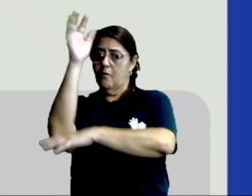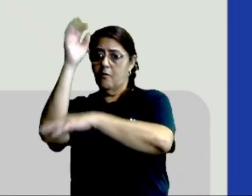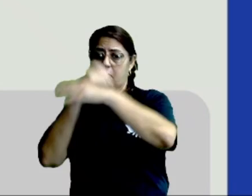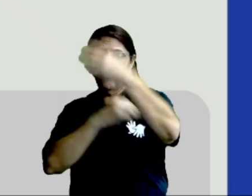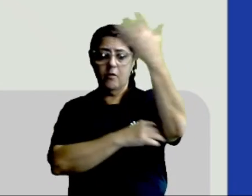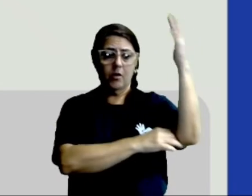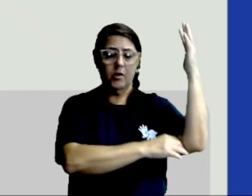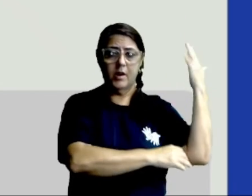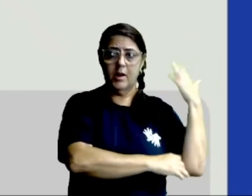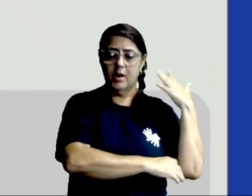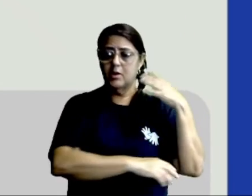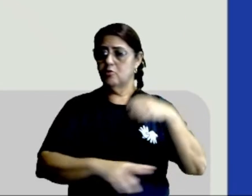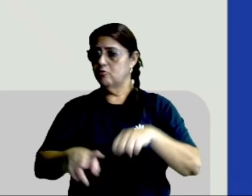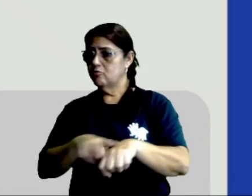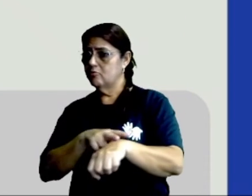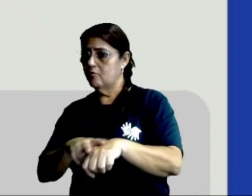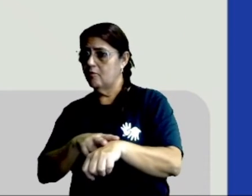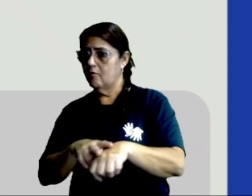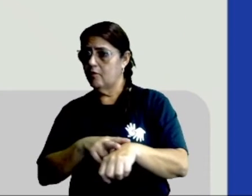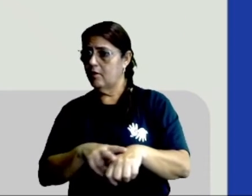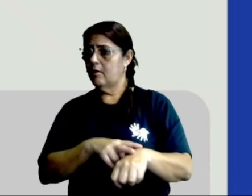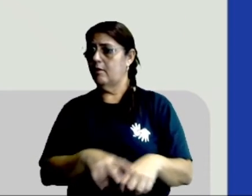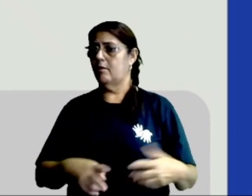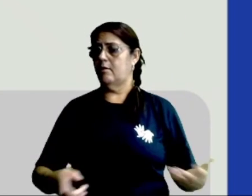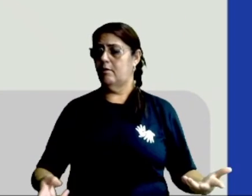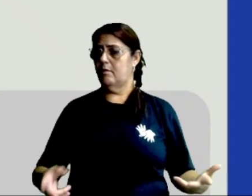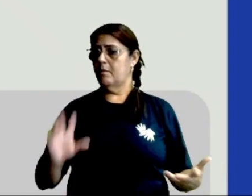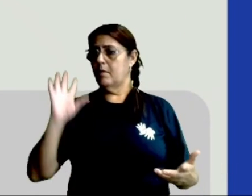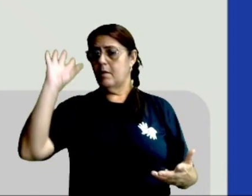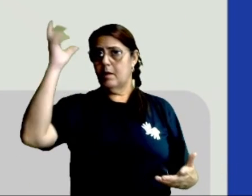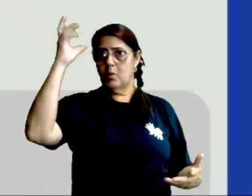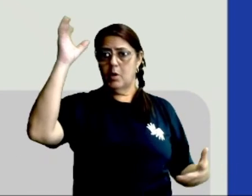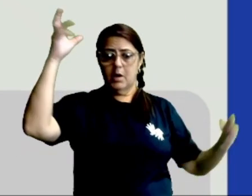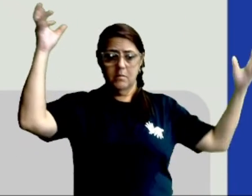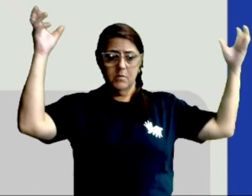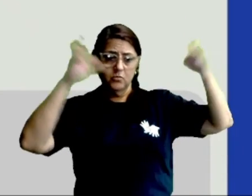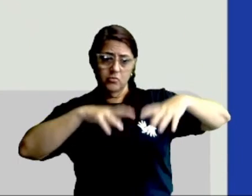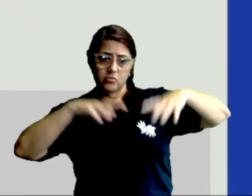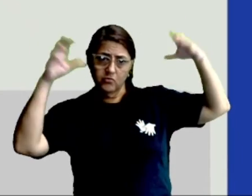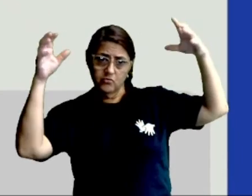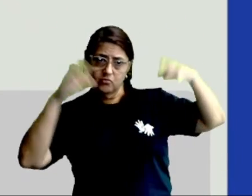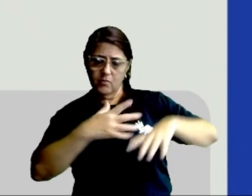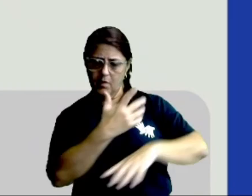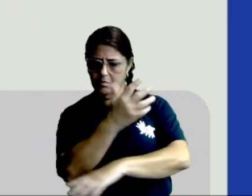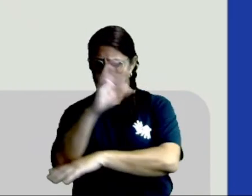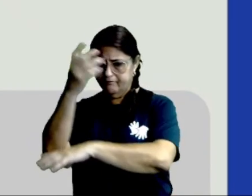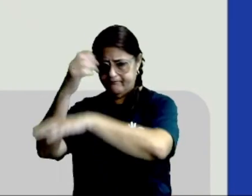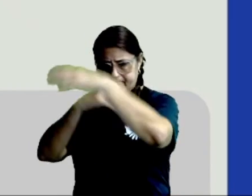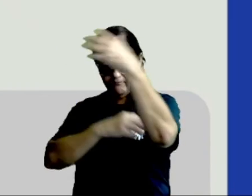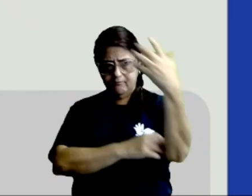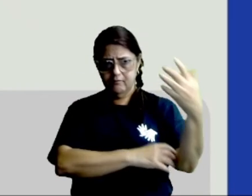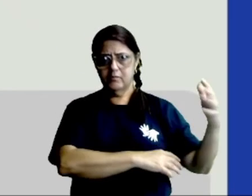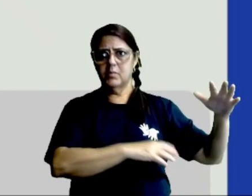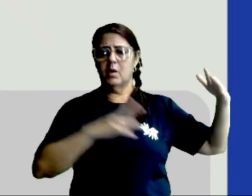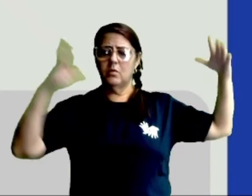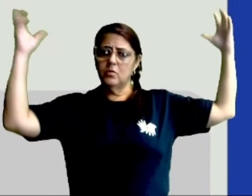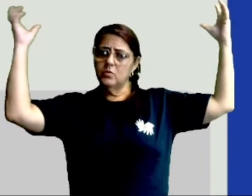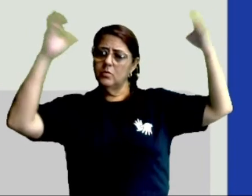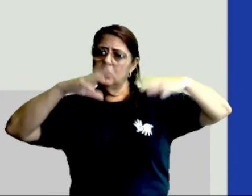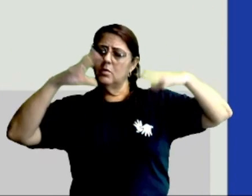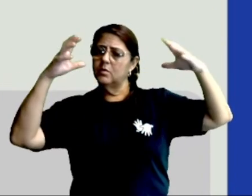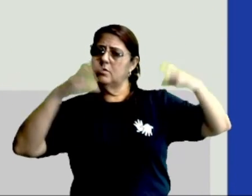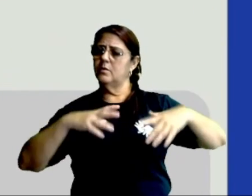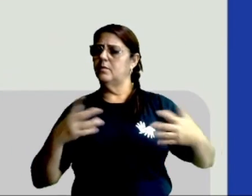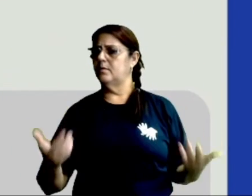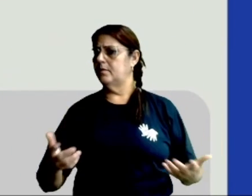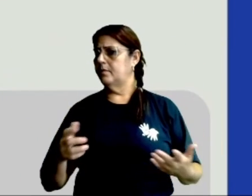ser bastante irrigadas pela chuva, né, alimentadas pela chuva, né? Nós vamos ter a floresta boreal,